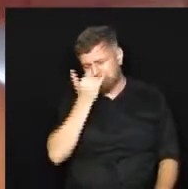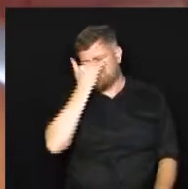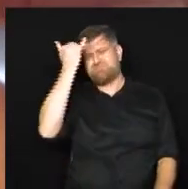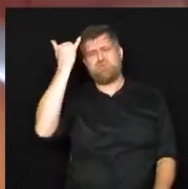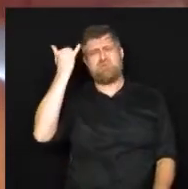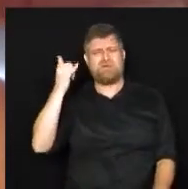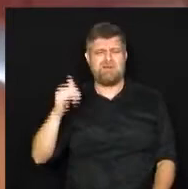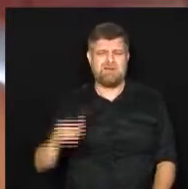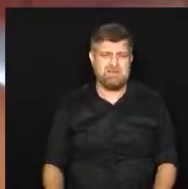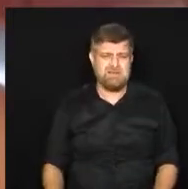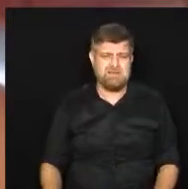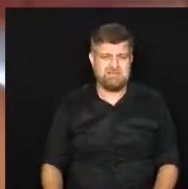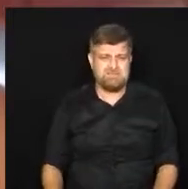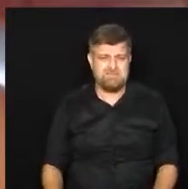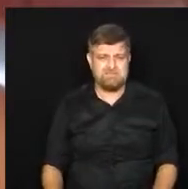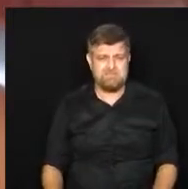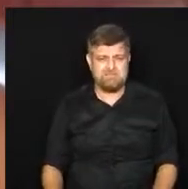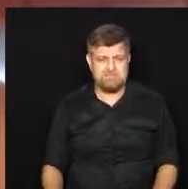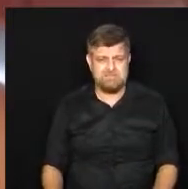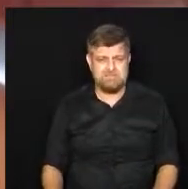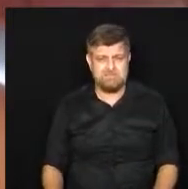na véspera